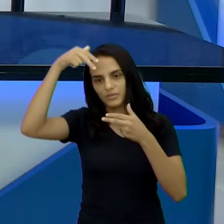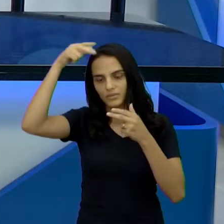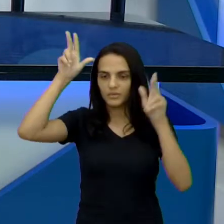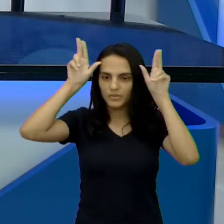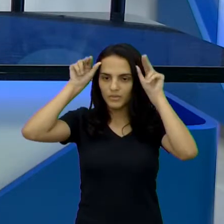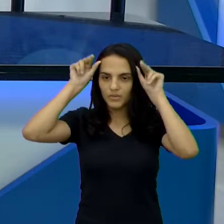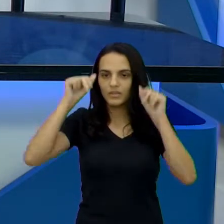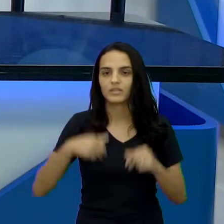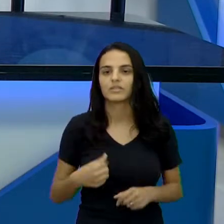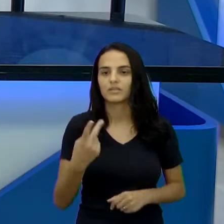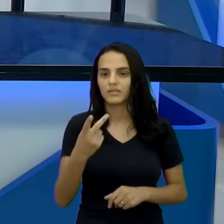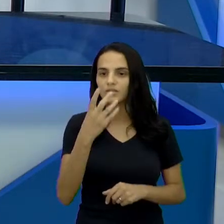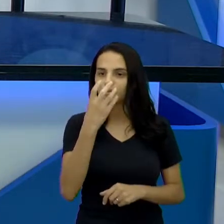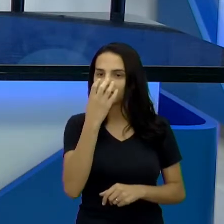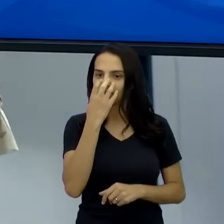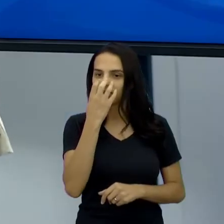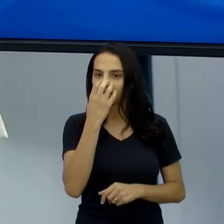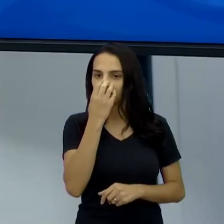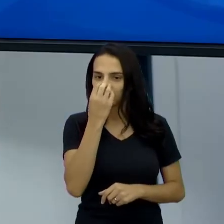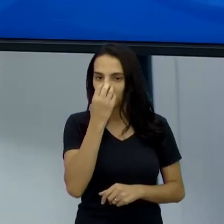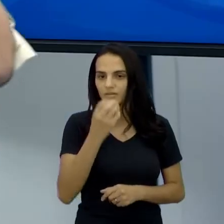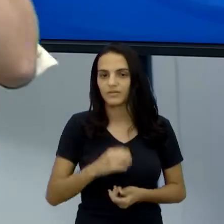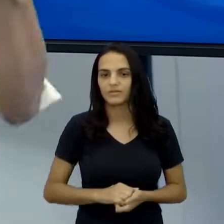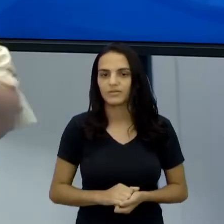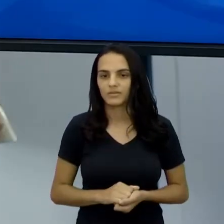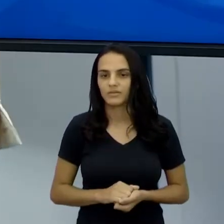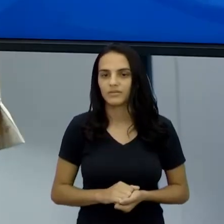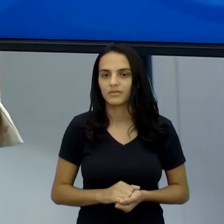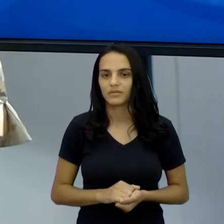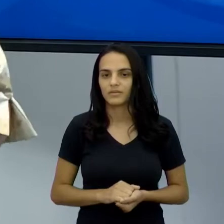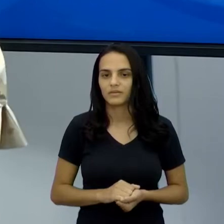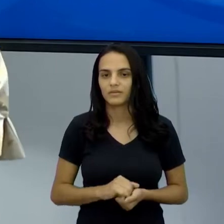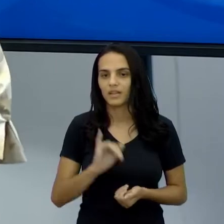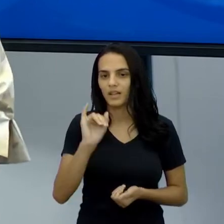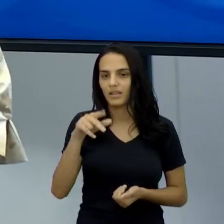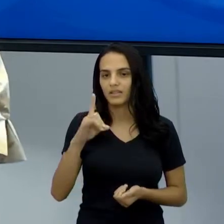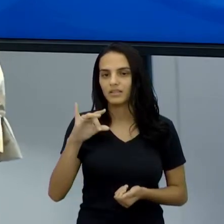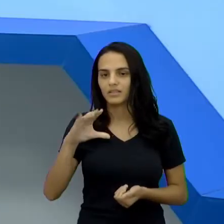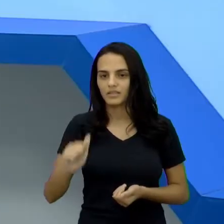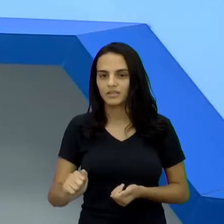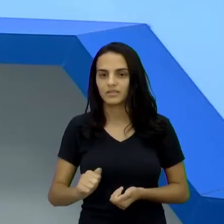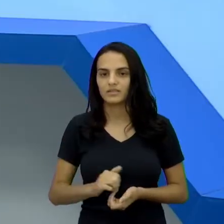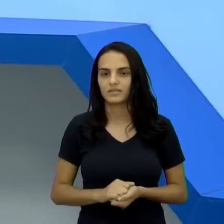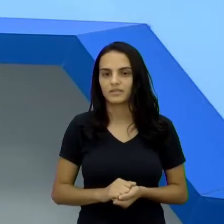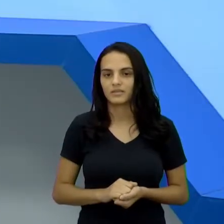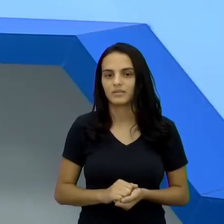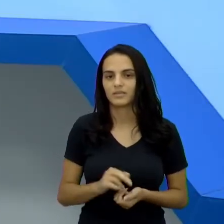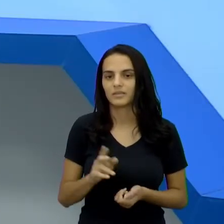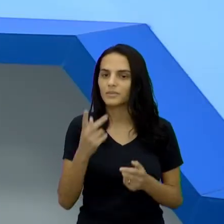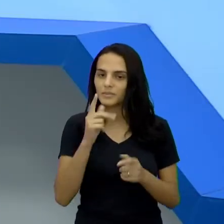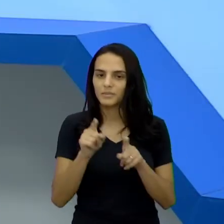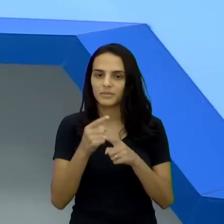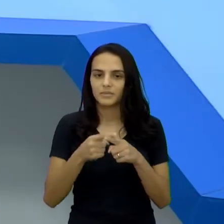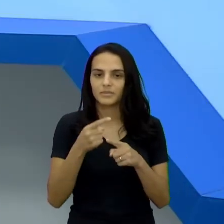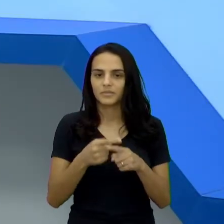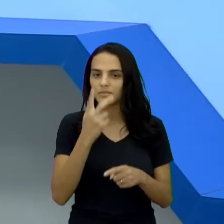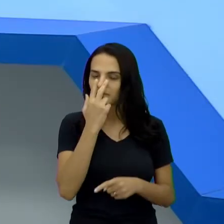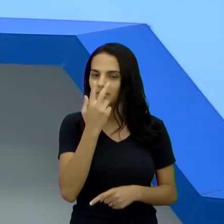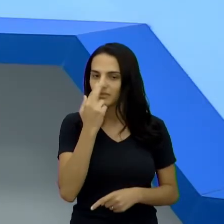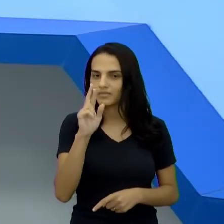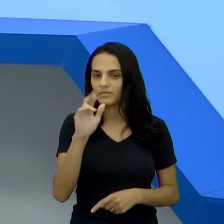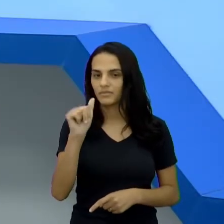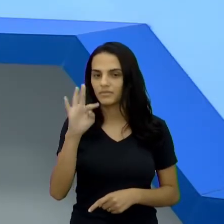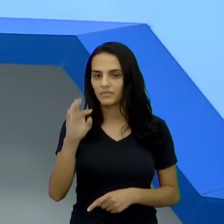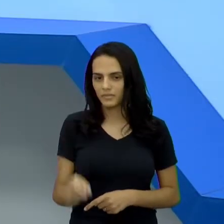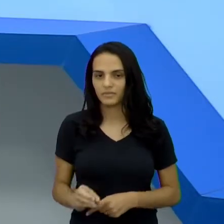porco. Calma, é o porco... Ele é um pouquinho da Índia, mas eu chamo de porco espinho, não sei porquê. E eu chamo ele de rato, então tá tudo bem. Tudo bem. Então,